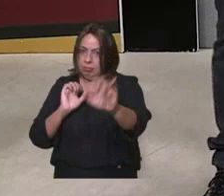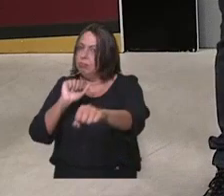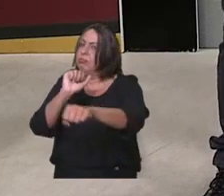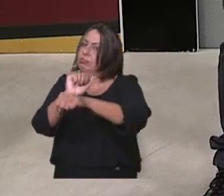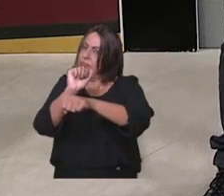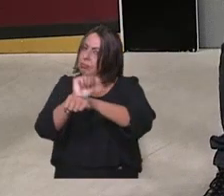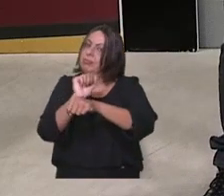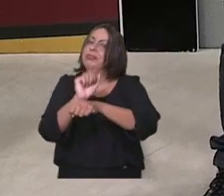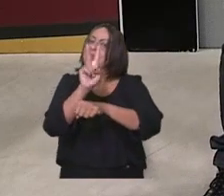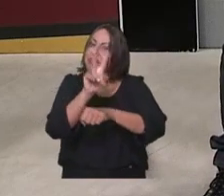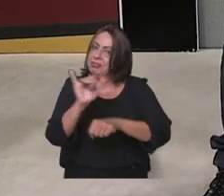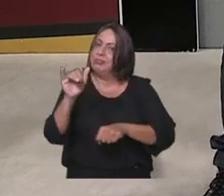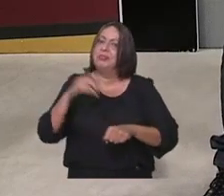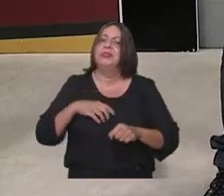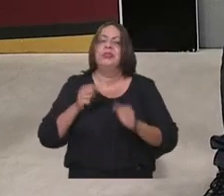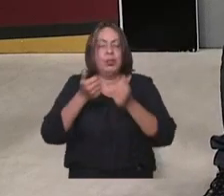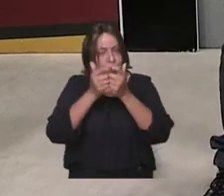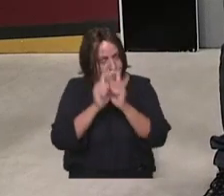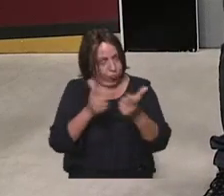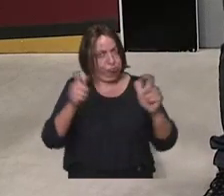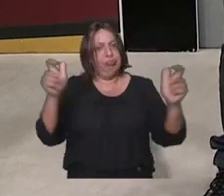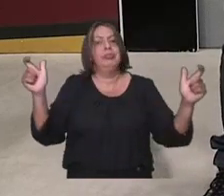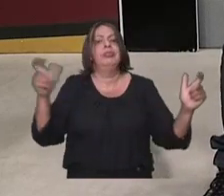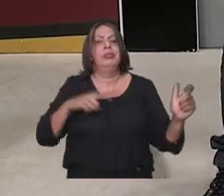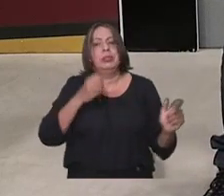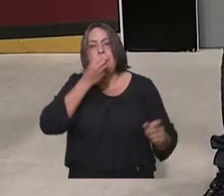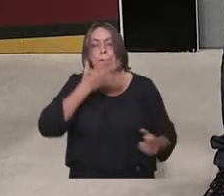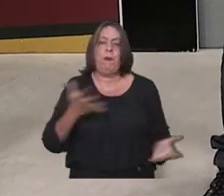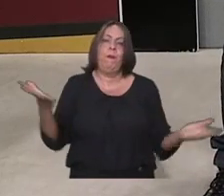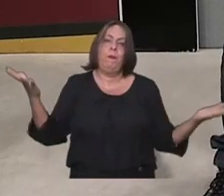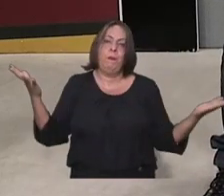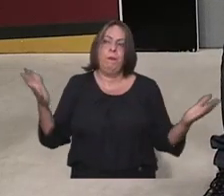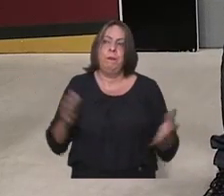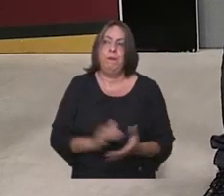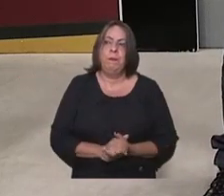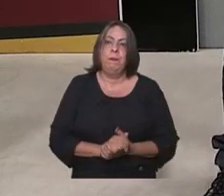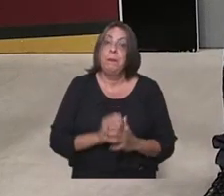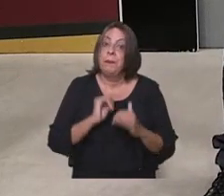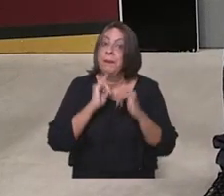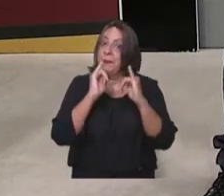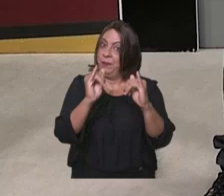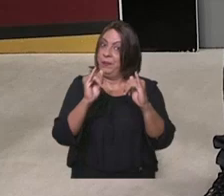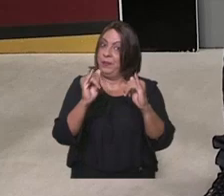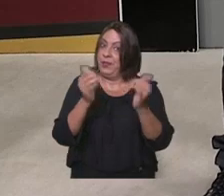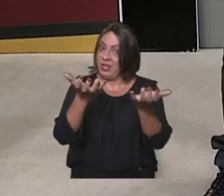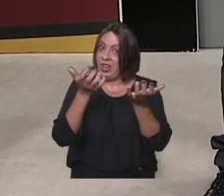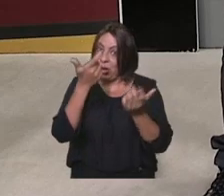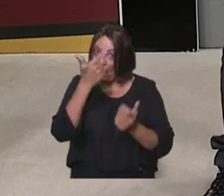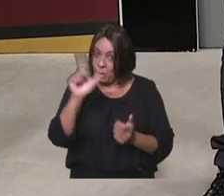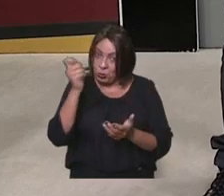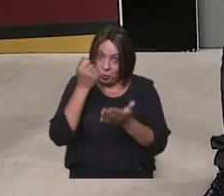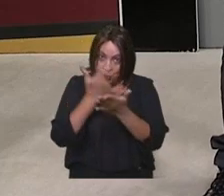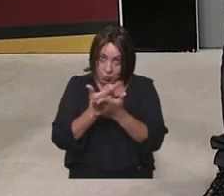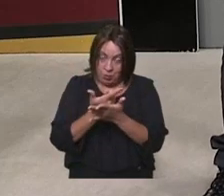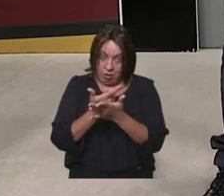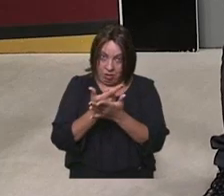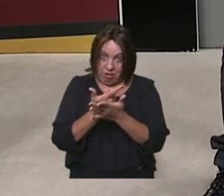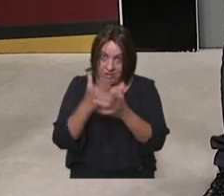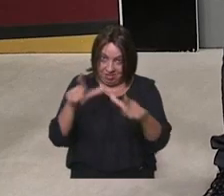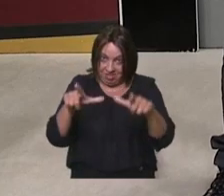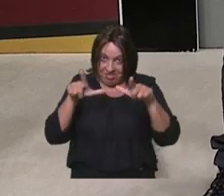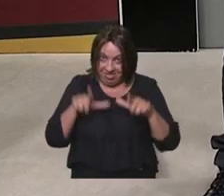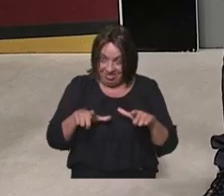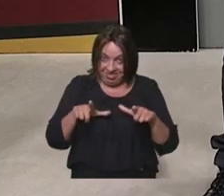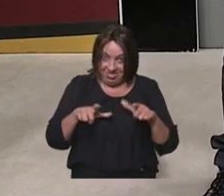Ó, pois é, já vai ser ampliado aí, vai ser bacana demais. Mas ó, deixa eu te falar. Quer outra opção para adquirir o seu título de capitalização